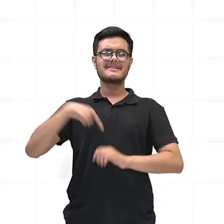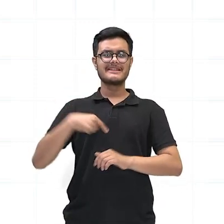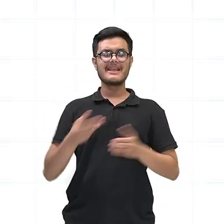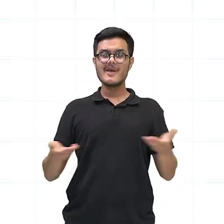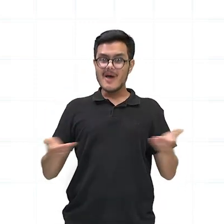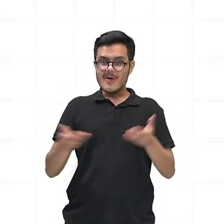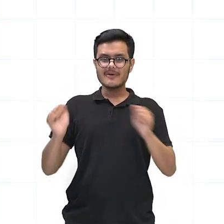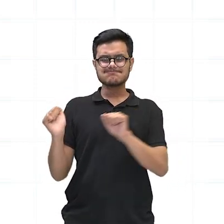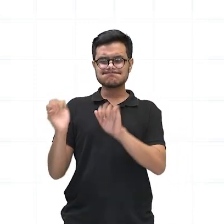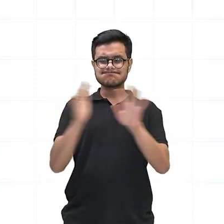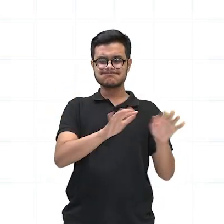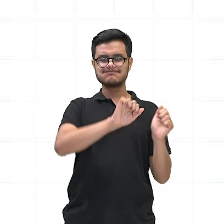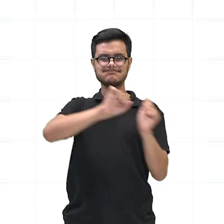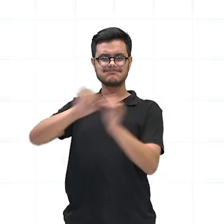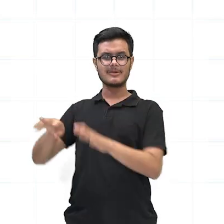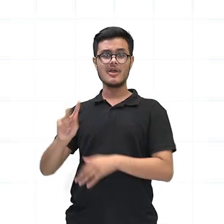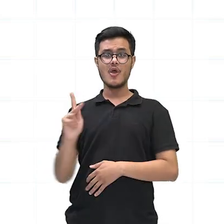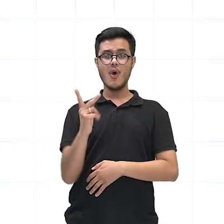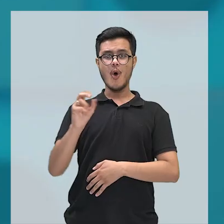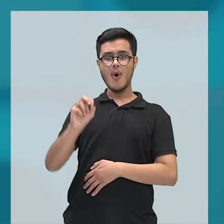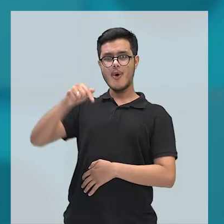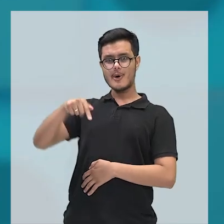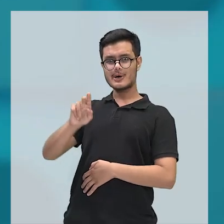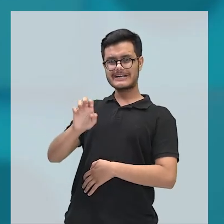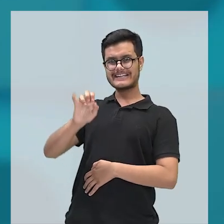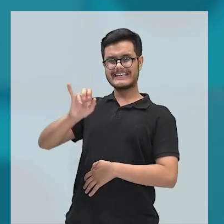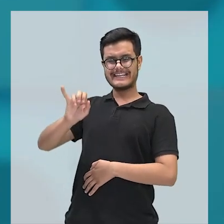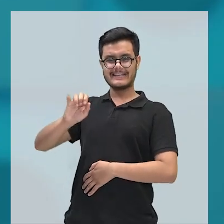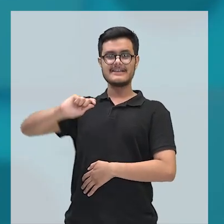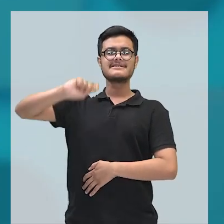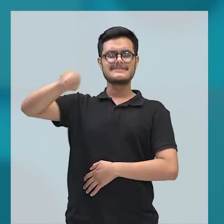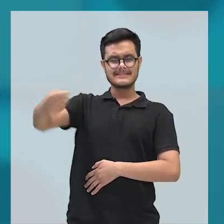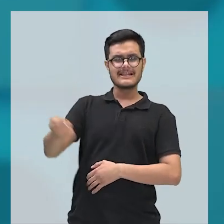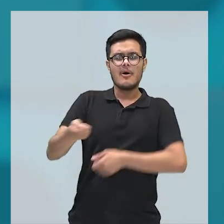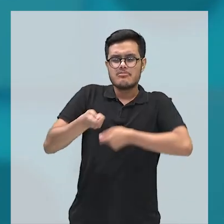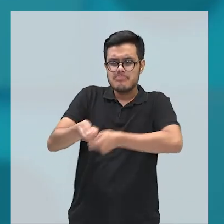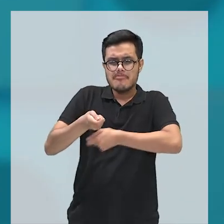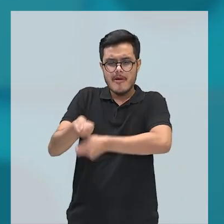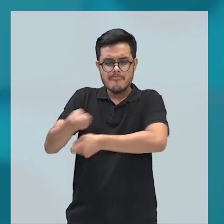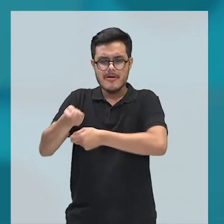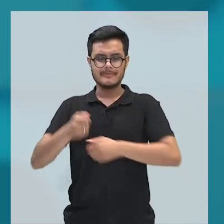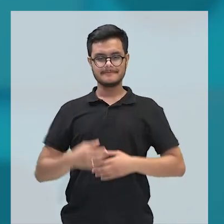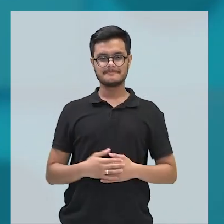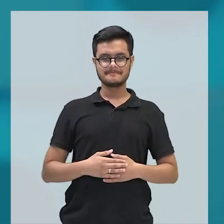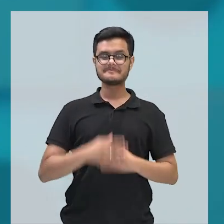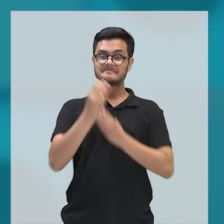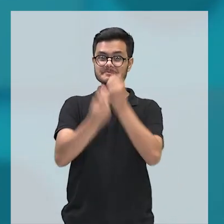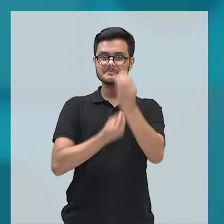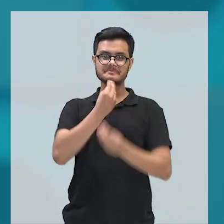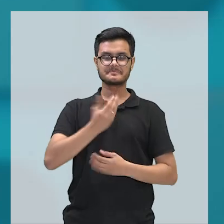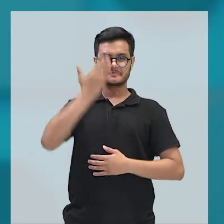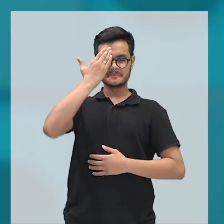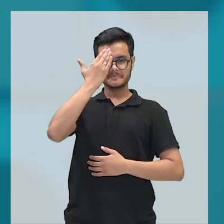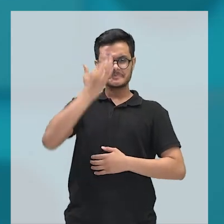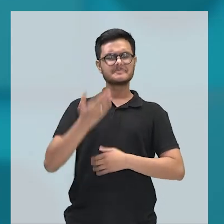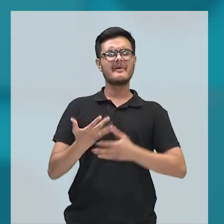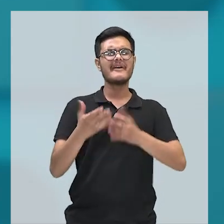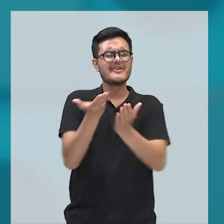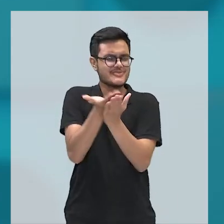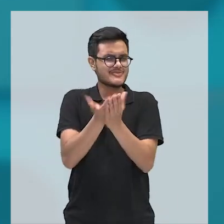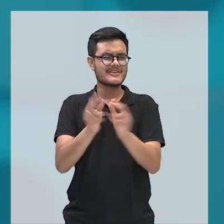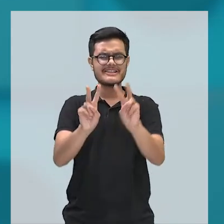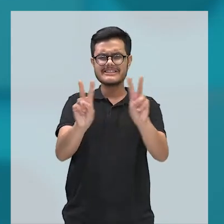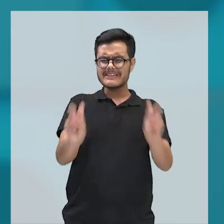de invasão é o hóquei sobre a grama. Então vamos aí descobrir um pouquinho mais sobre as